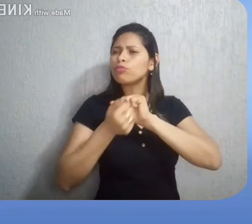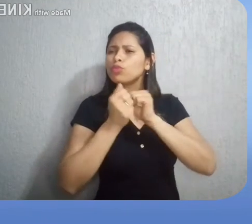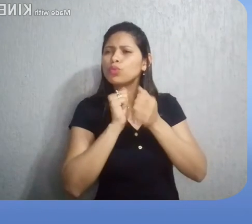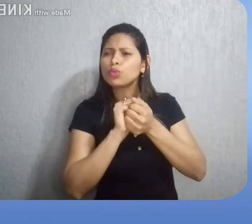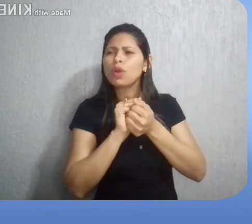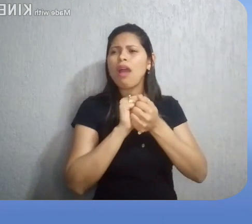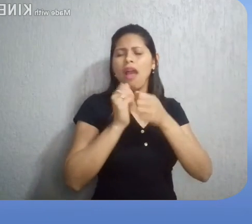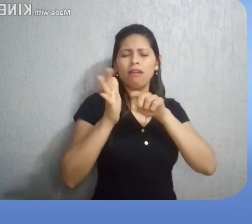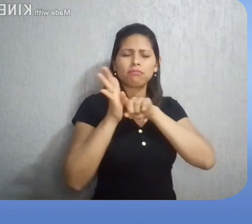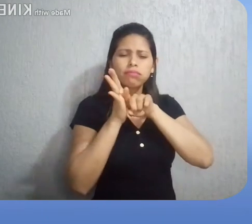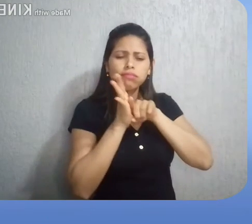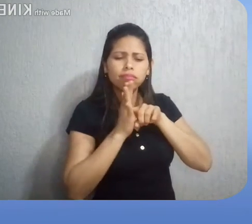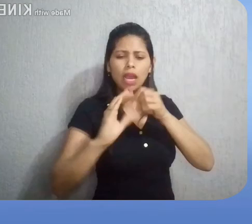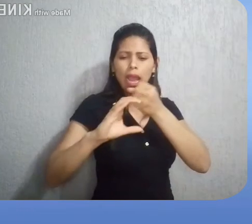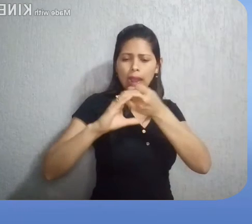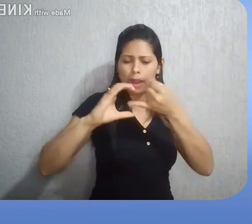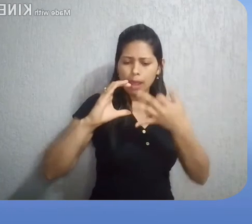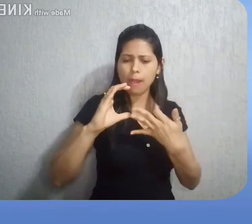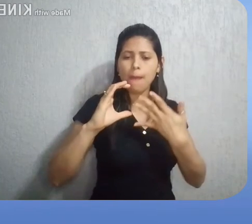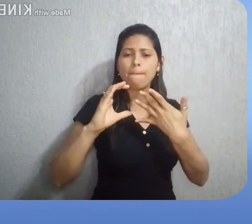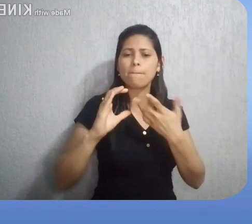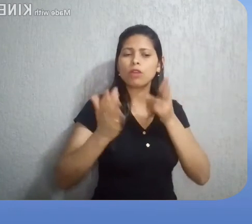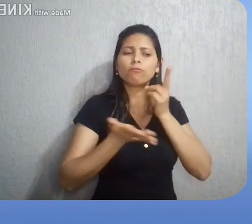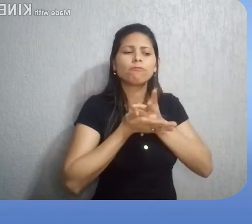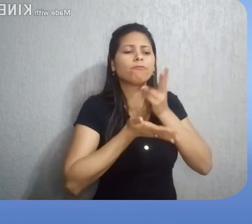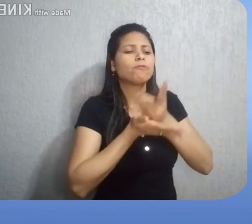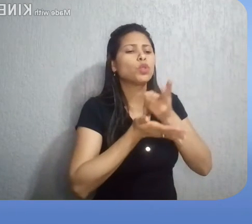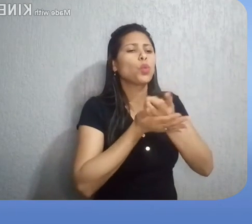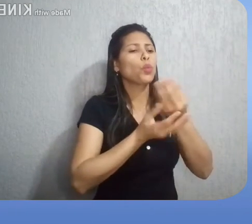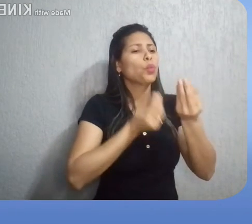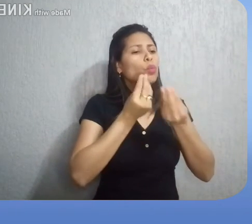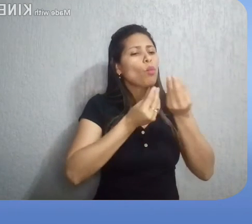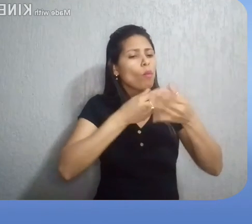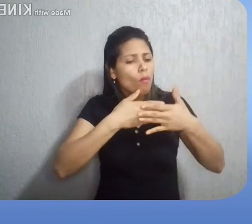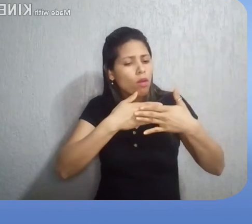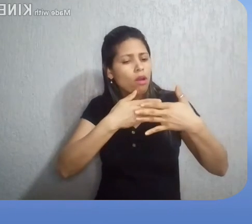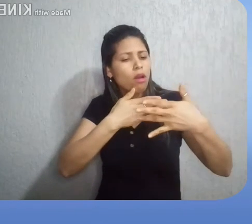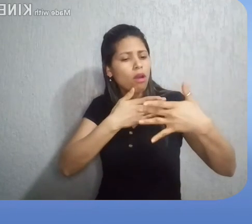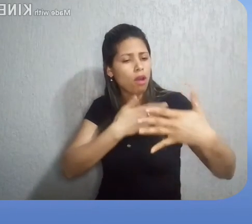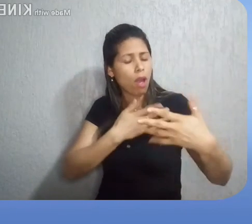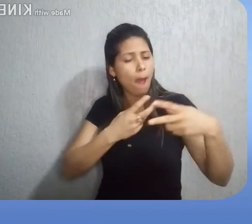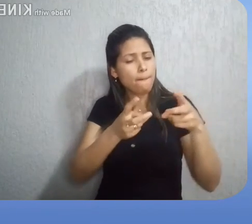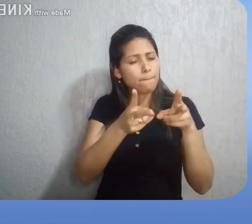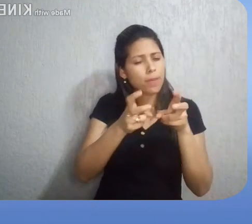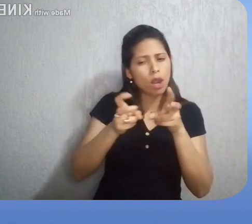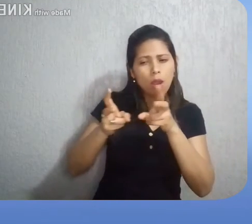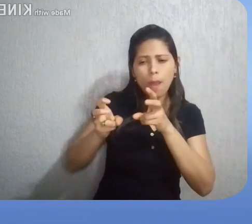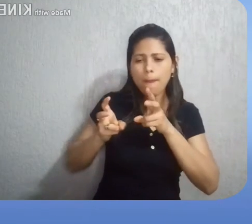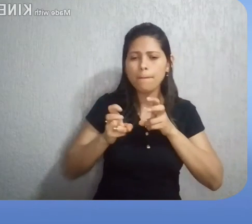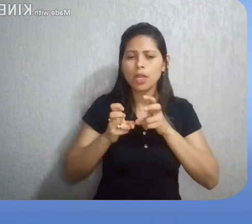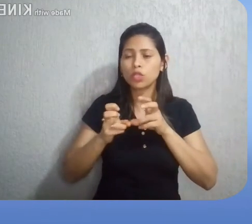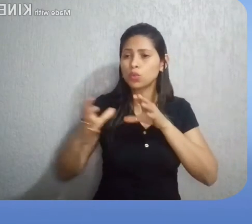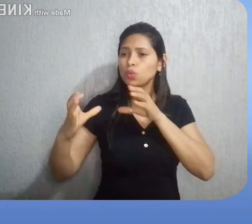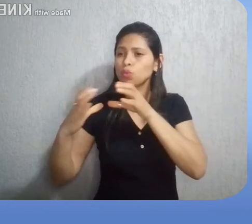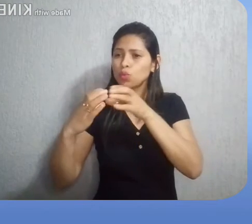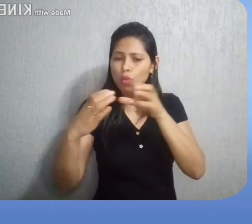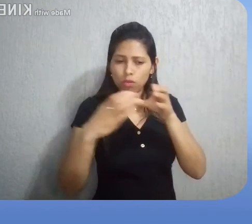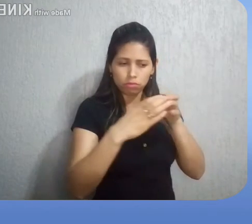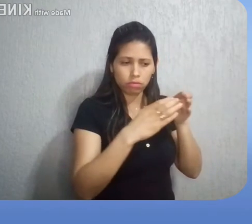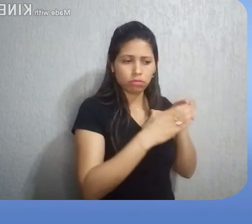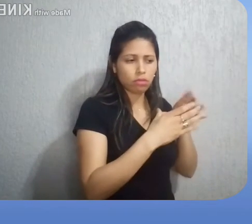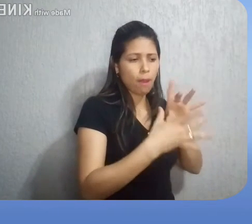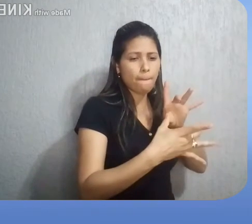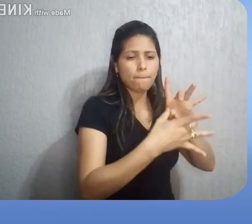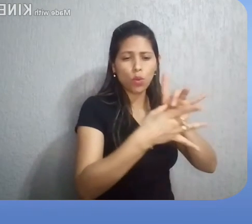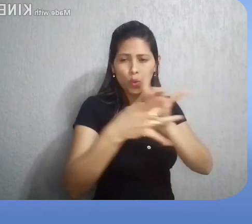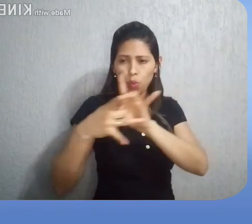Portanto, o conceito darwiniano de espécie é dinâmico e nos ensina que uma classificação permanente